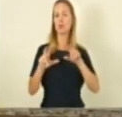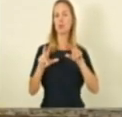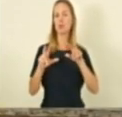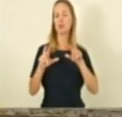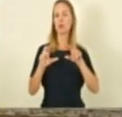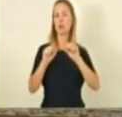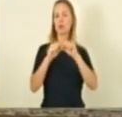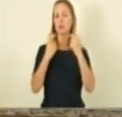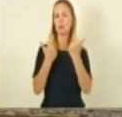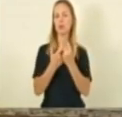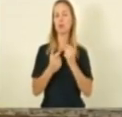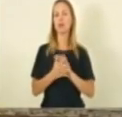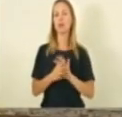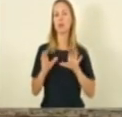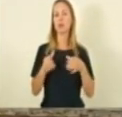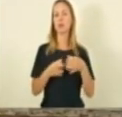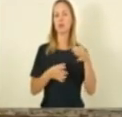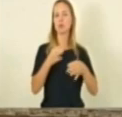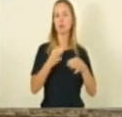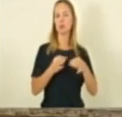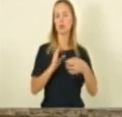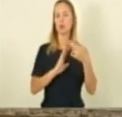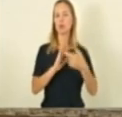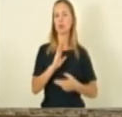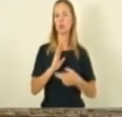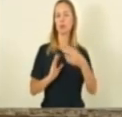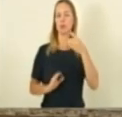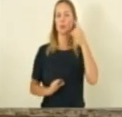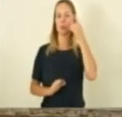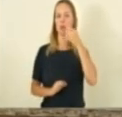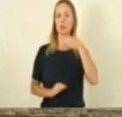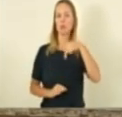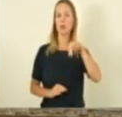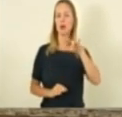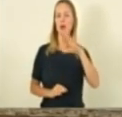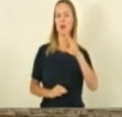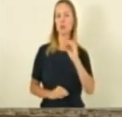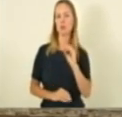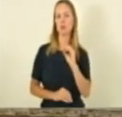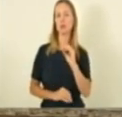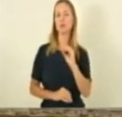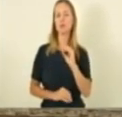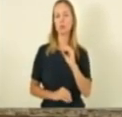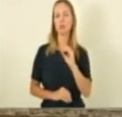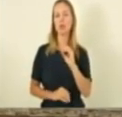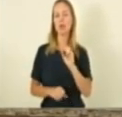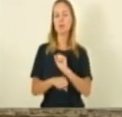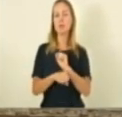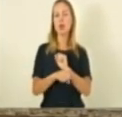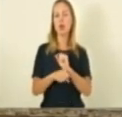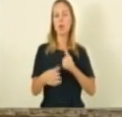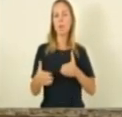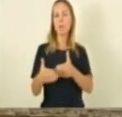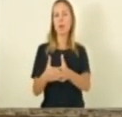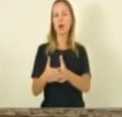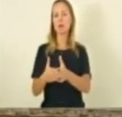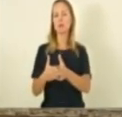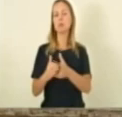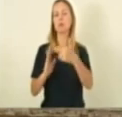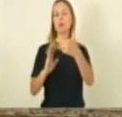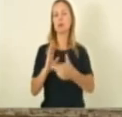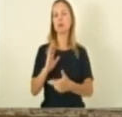jurídico. Na Comissão de Justiça, o relator, deputado Marcos Garcia, se prevaleceu do prazo mental para relatar